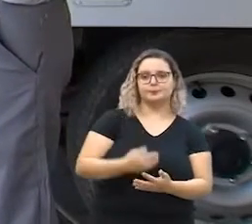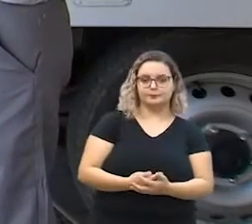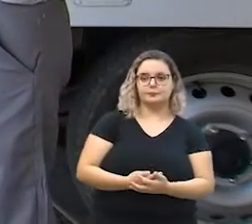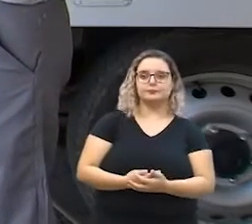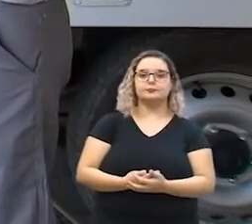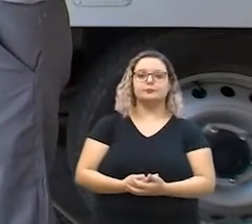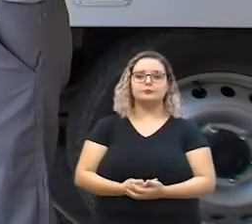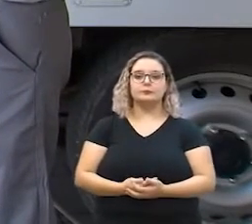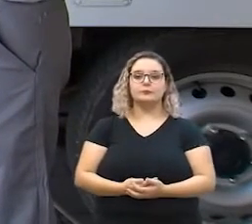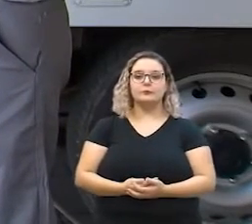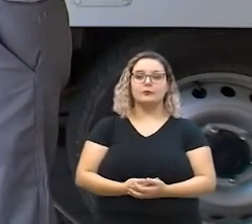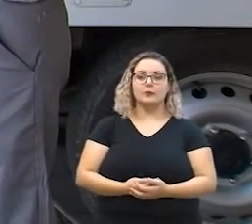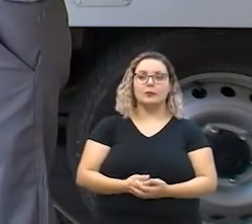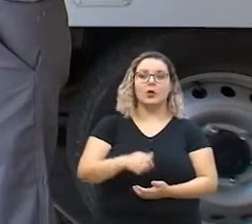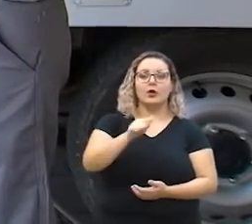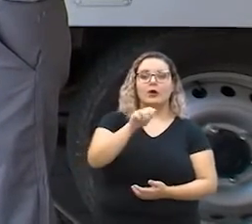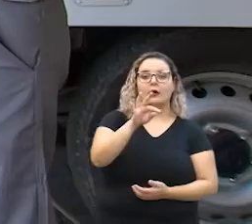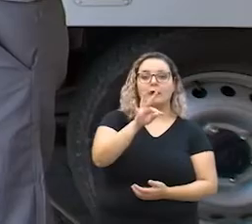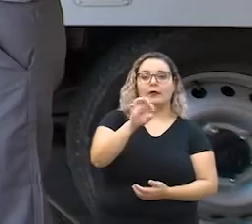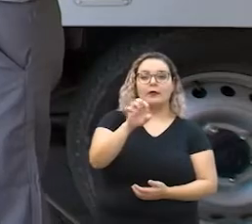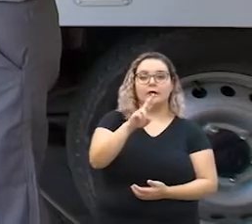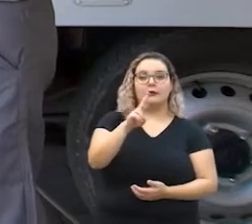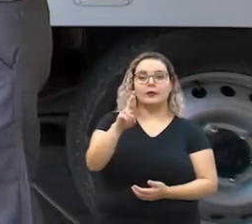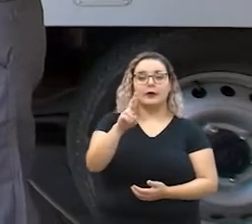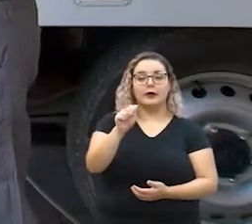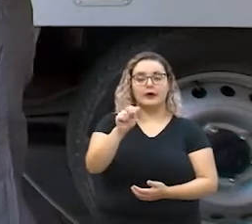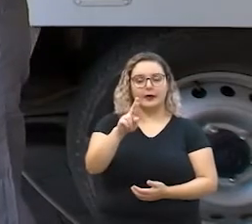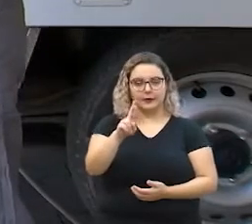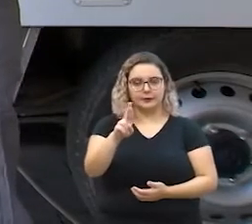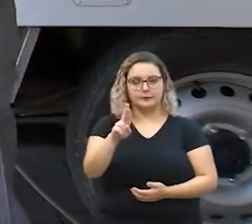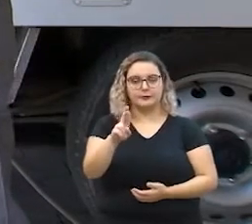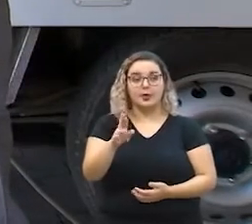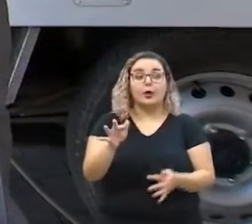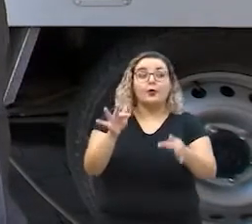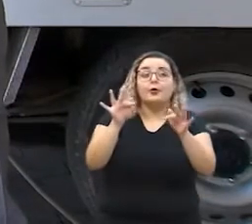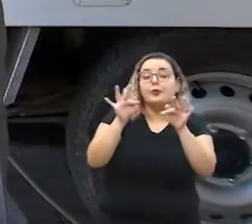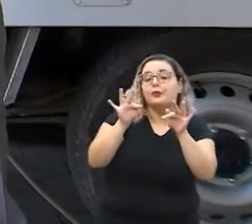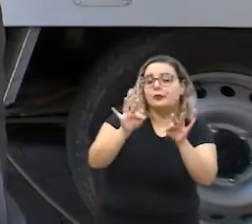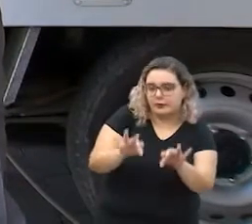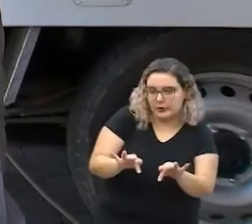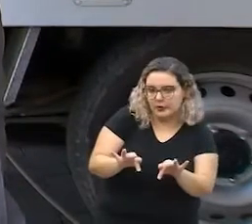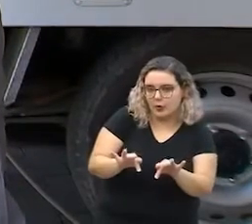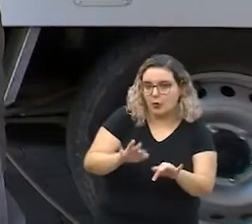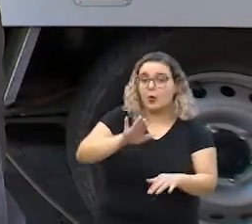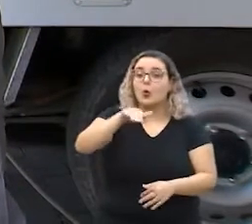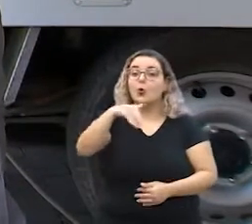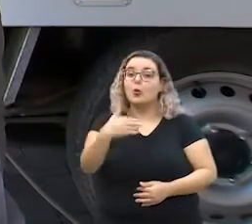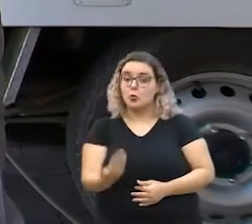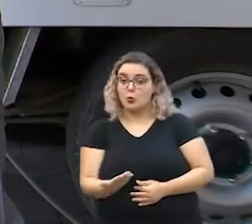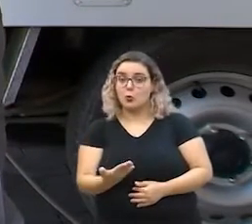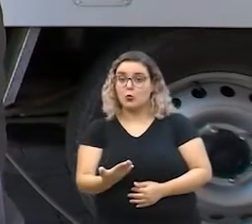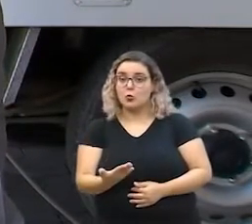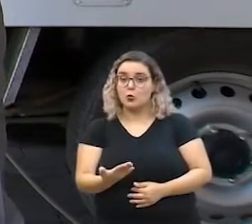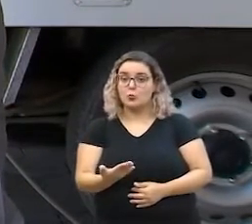E o aterrar é testar, aterrar. O aterrar é o final, é o ponto final. É realmente onde